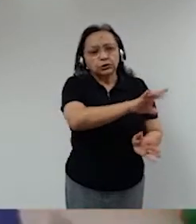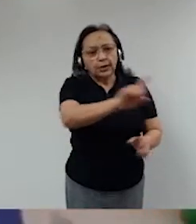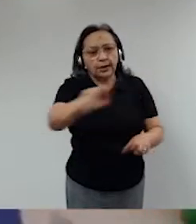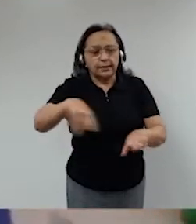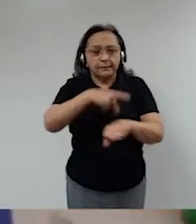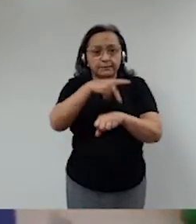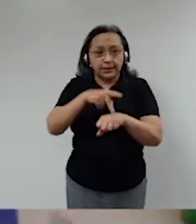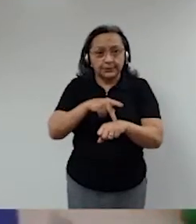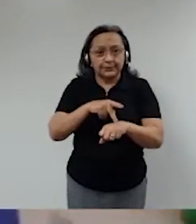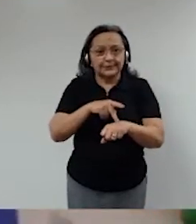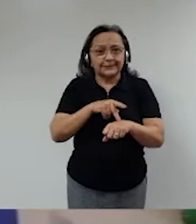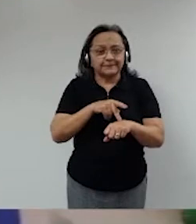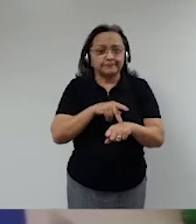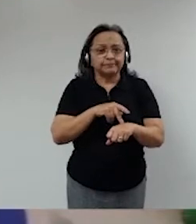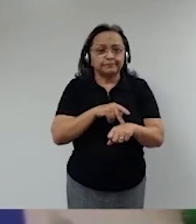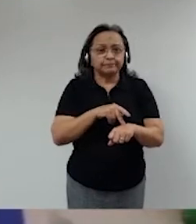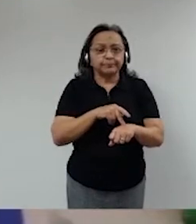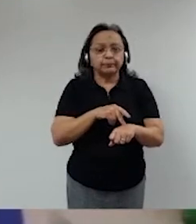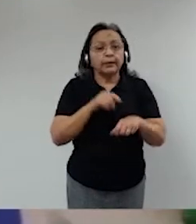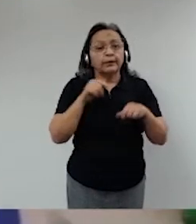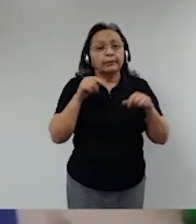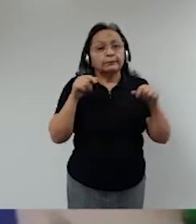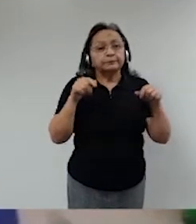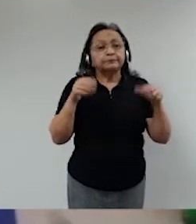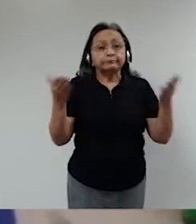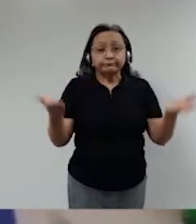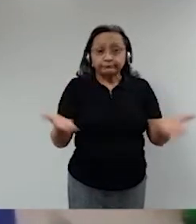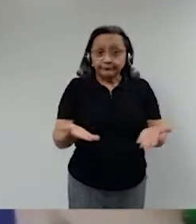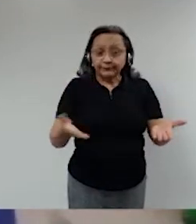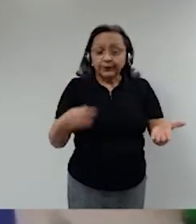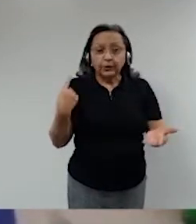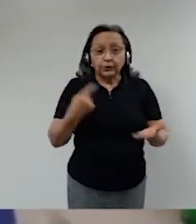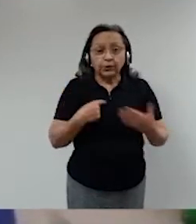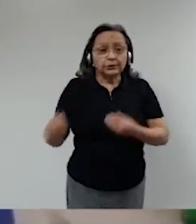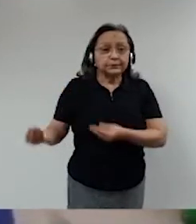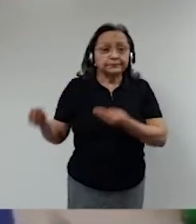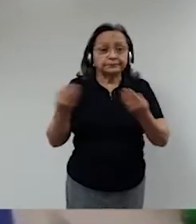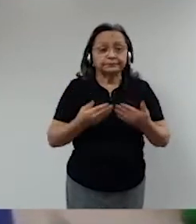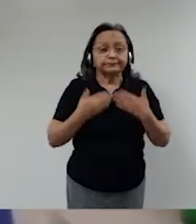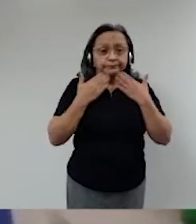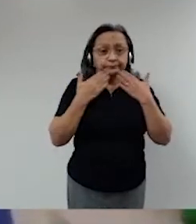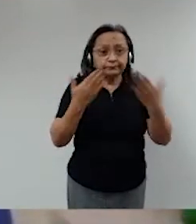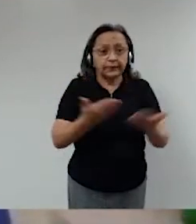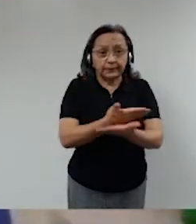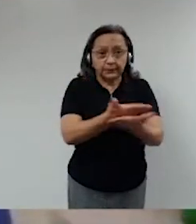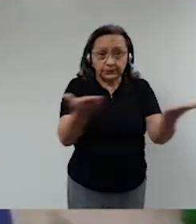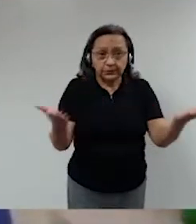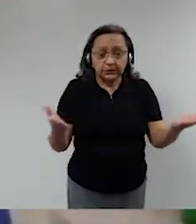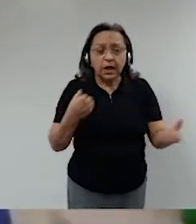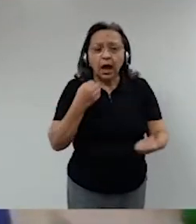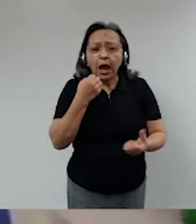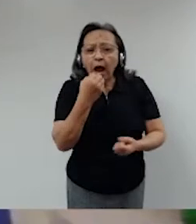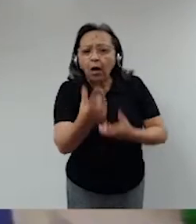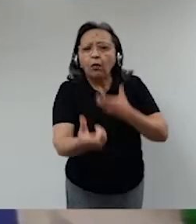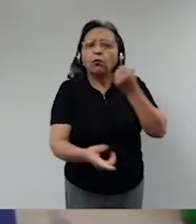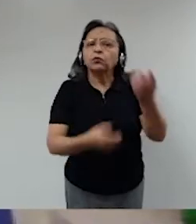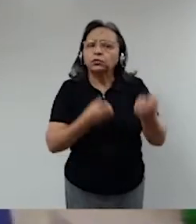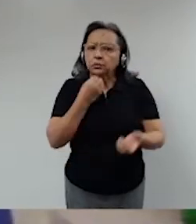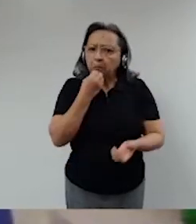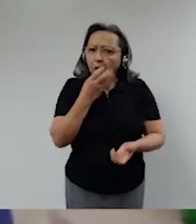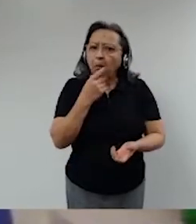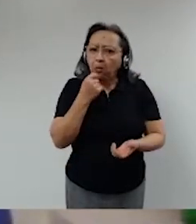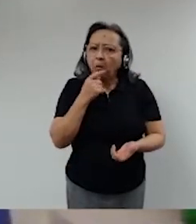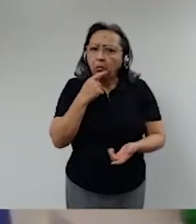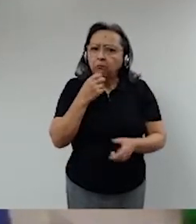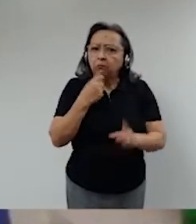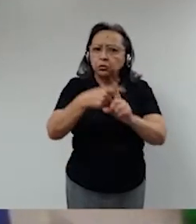telemedicina. Então, aqui, a gente já traz para todos vocês alguns benefícios e